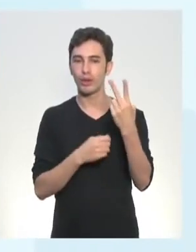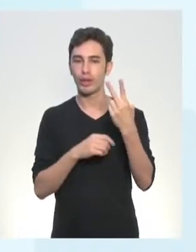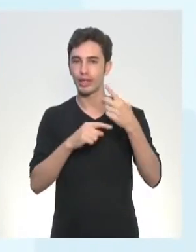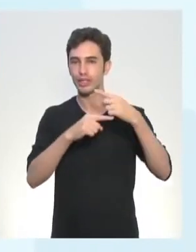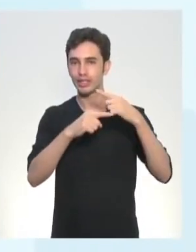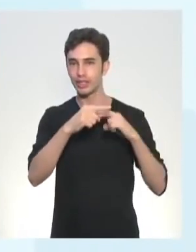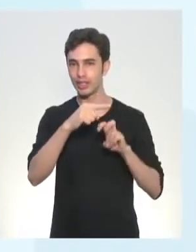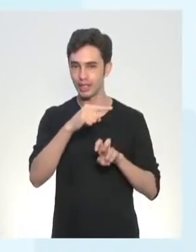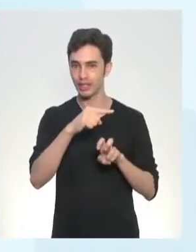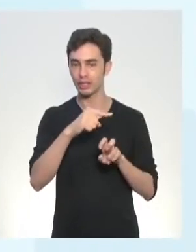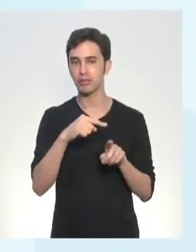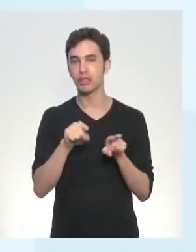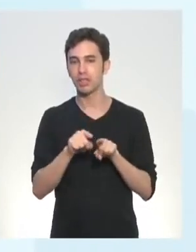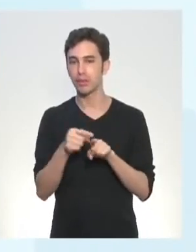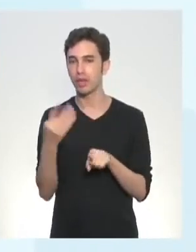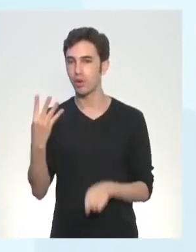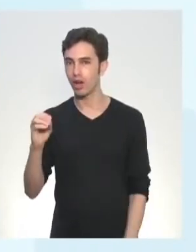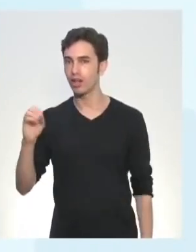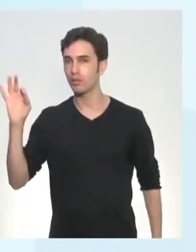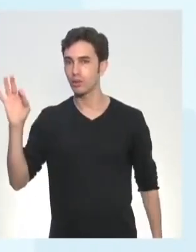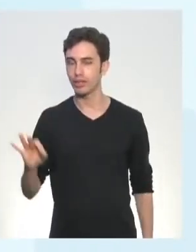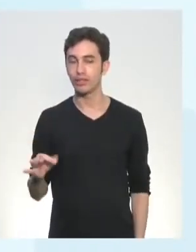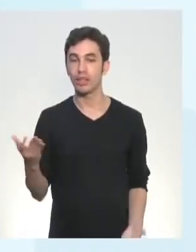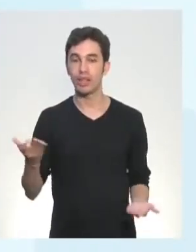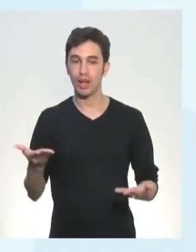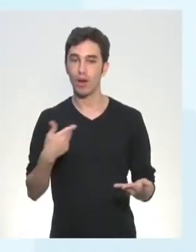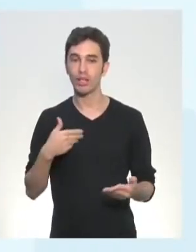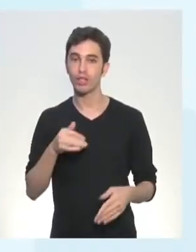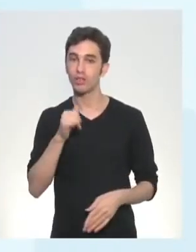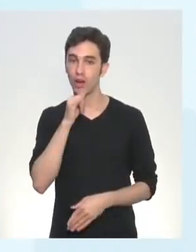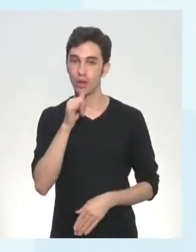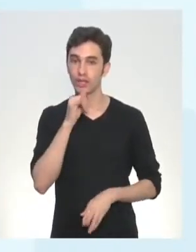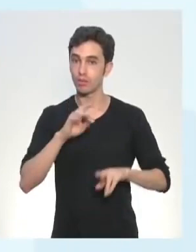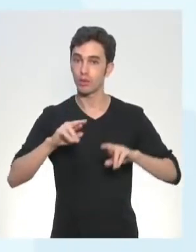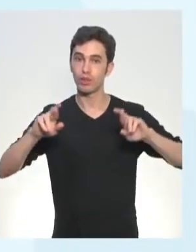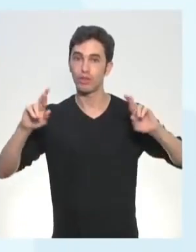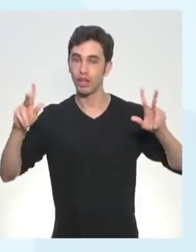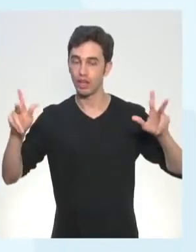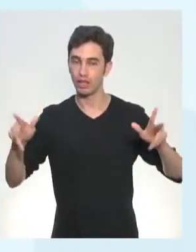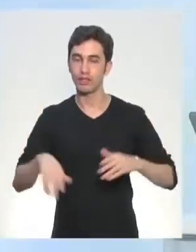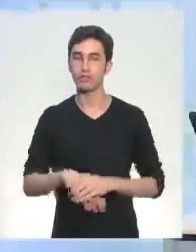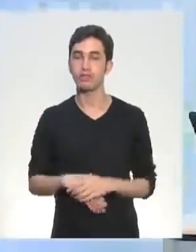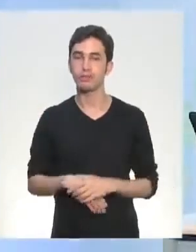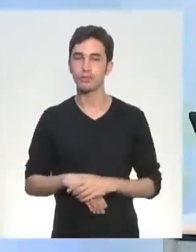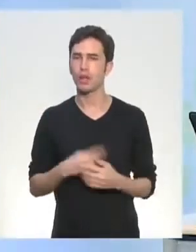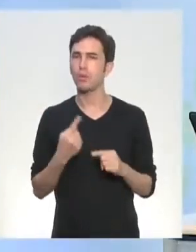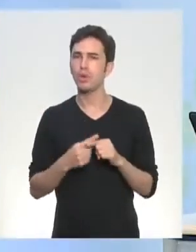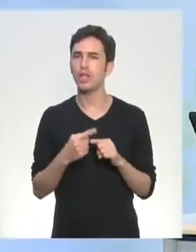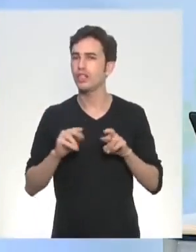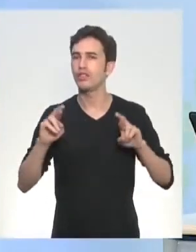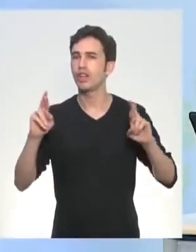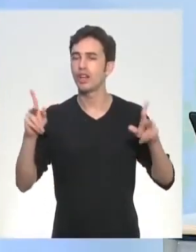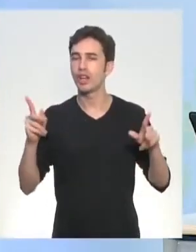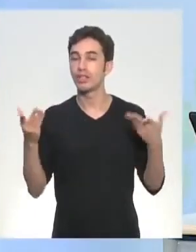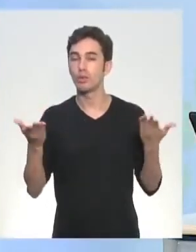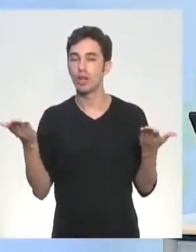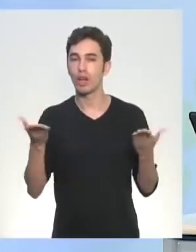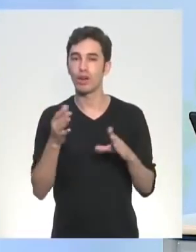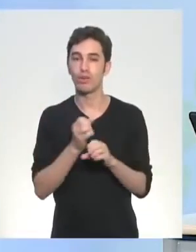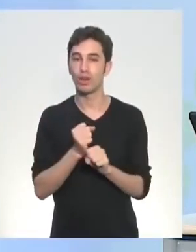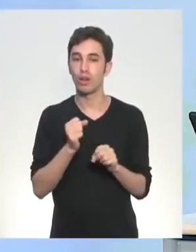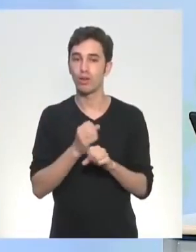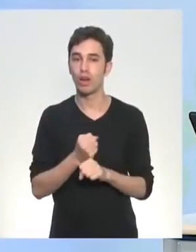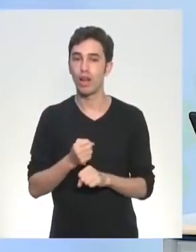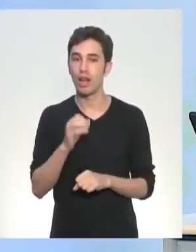fiz, só para quem quiser tirar um print, porque agora a gente vai para um exemplo diferente. Sabe por que um exemplo diferente? Porque agora eu vou calcular a porcentagem